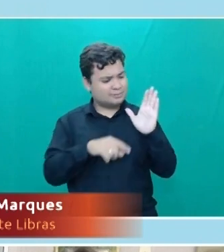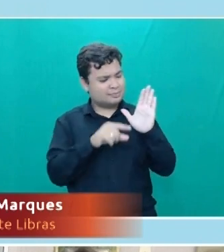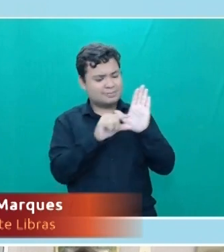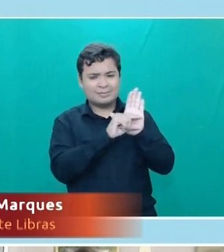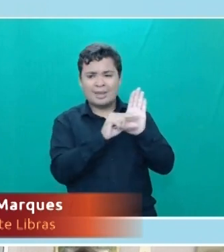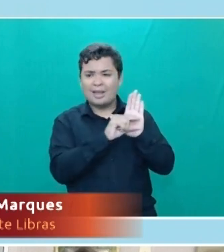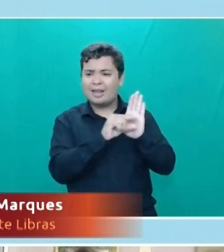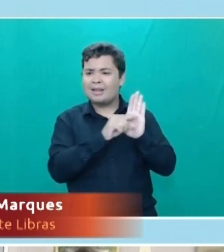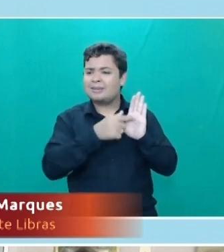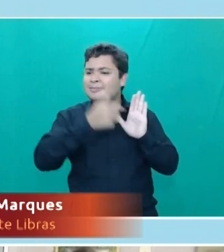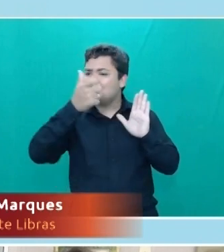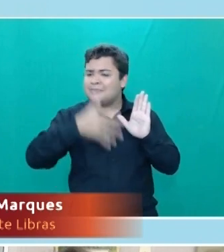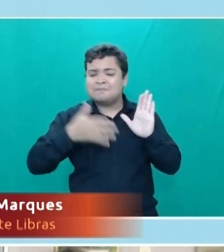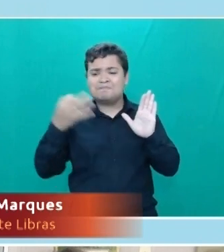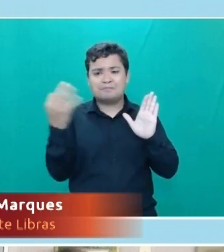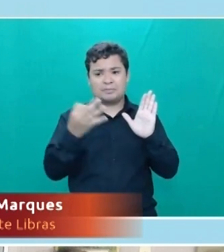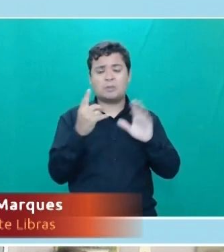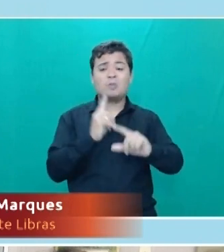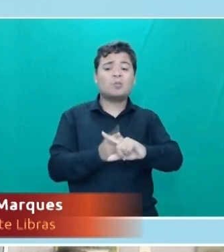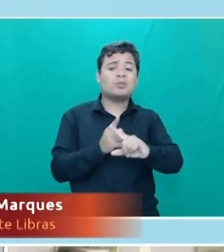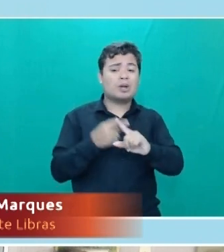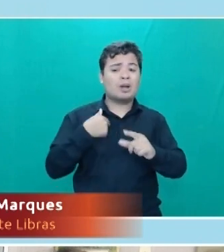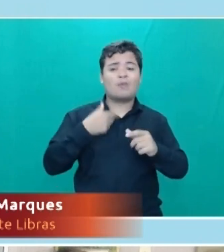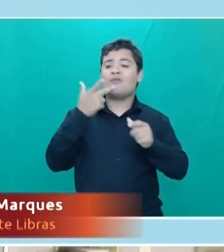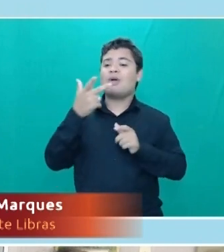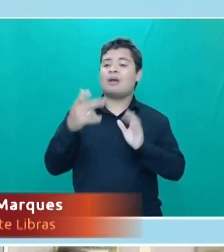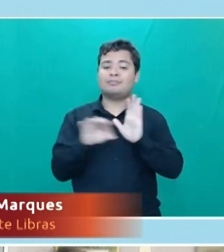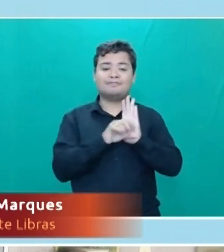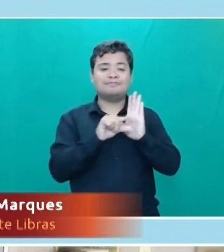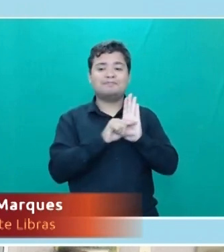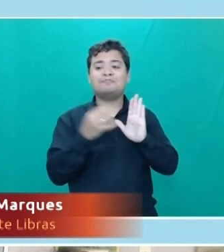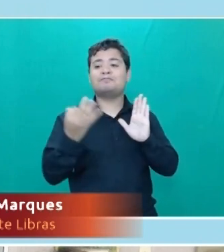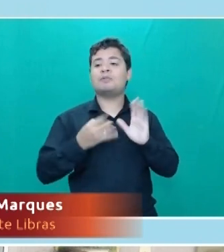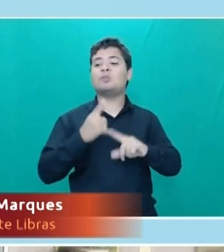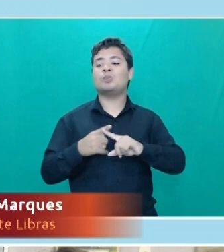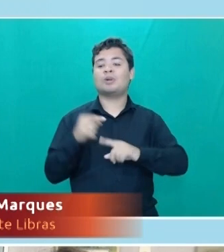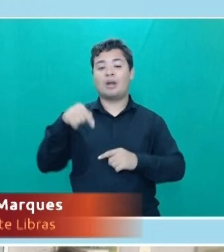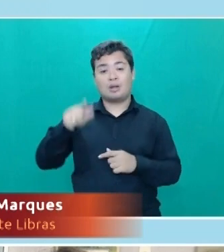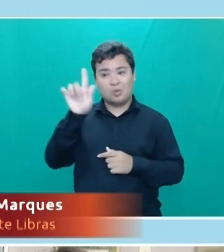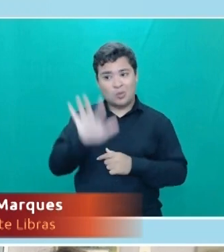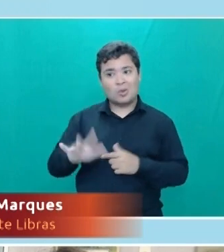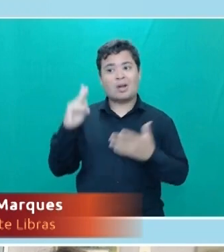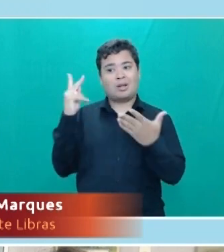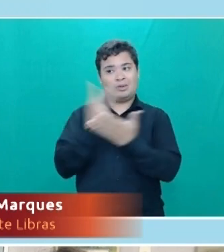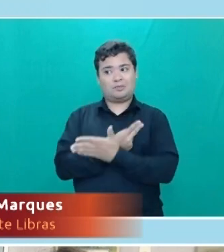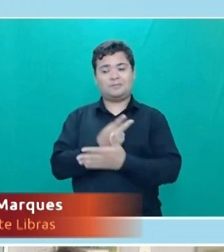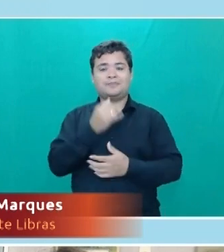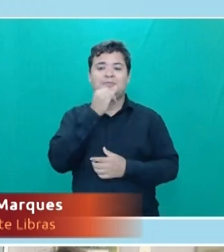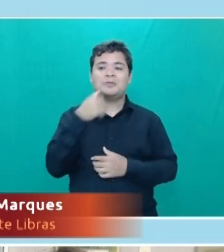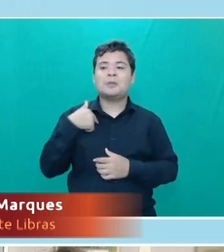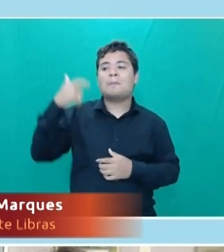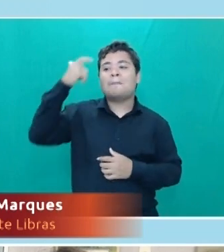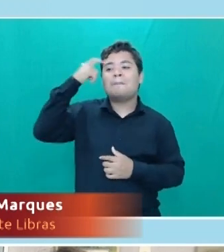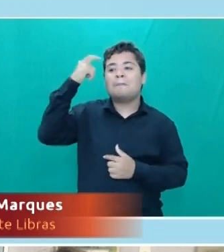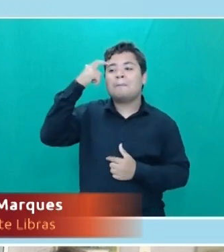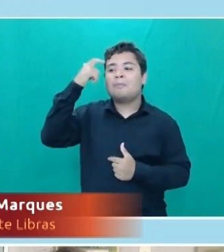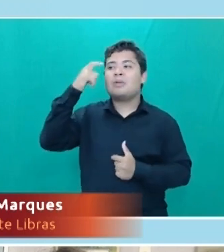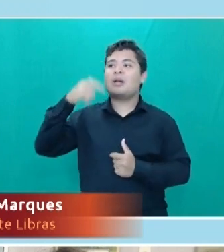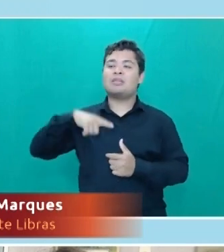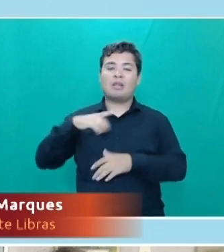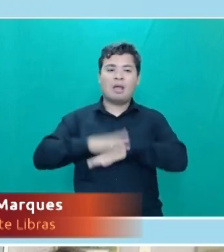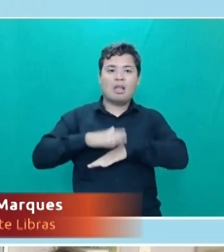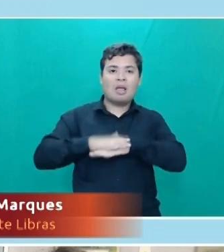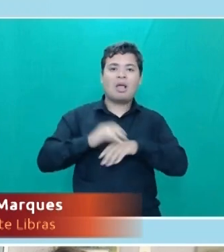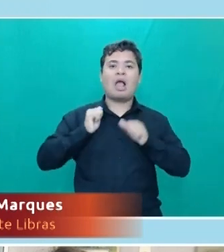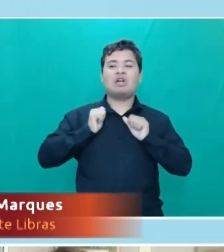assim, ela é perfeita. E por que eu falo isso? Porque aqui em Goiás isso acontece também, gente. A gente pensa que está imune a determinados tipos de conduta, mas